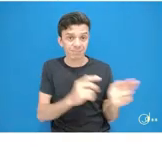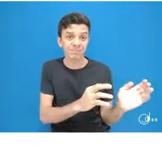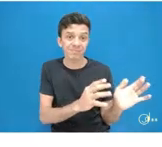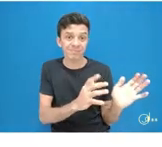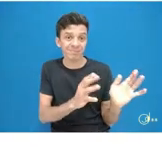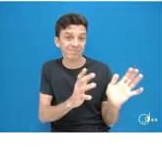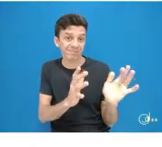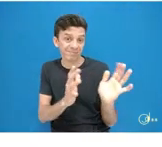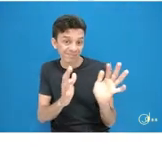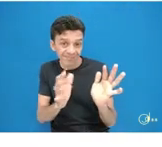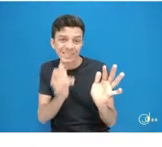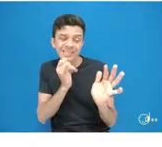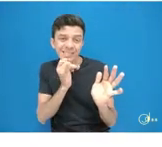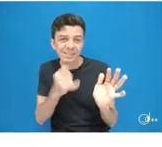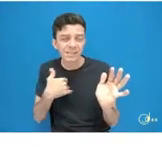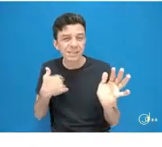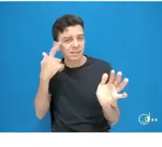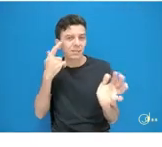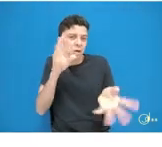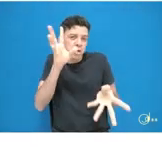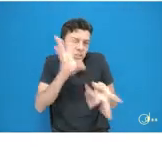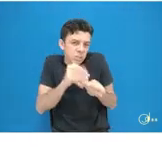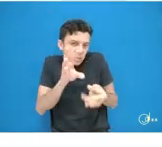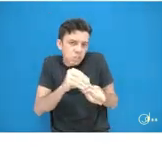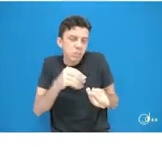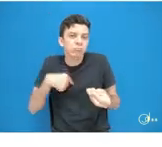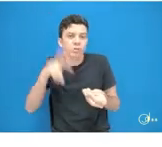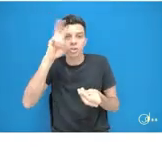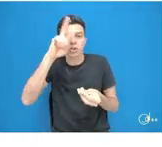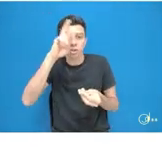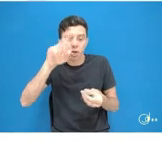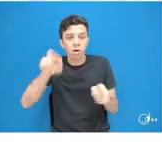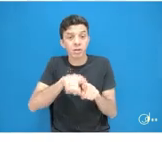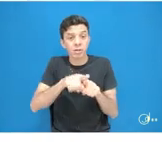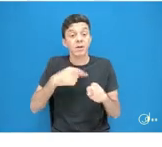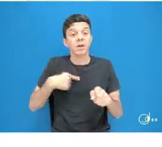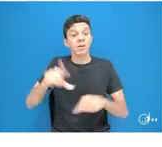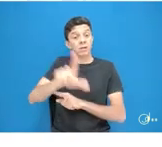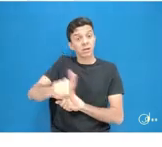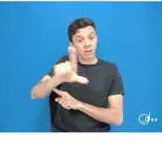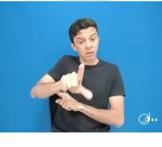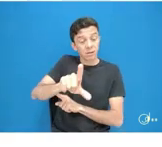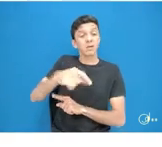no desenvolvimento desta aula, traçamos de maneira resumida a trajetória